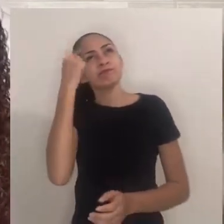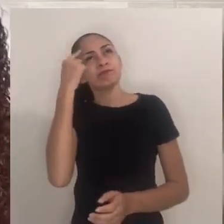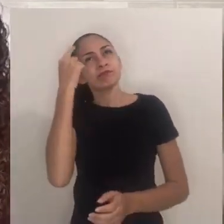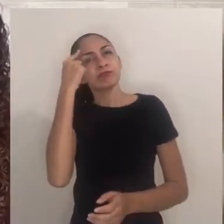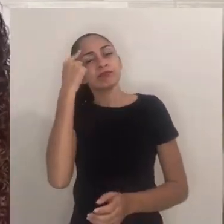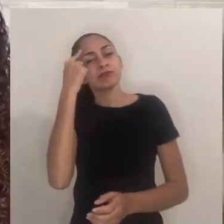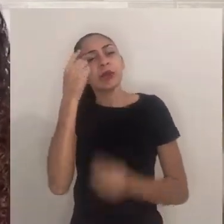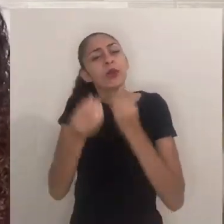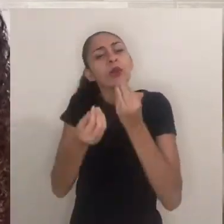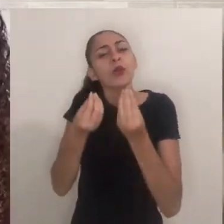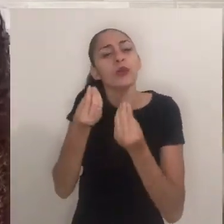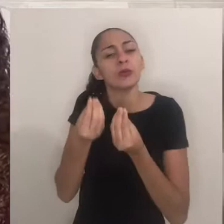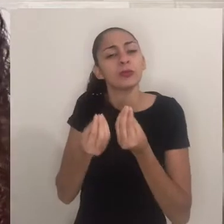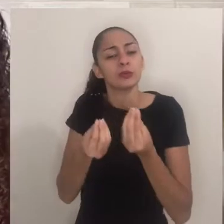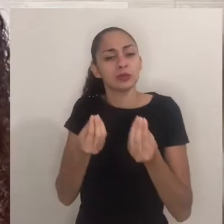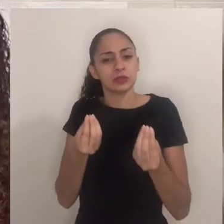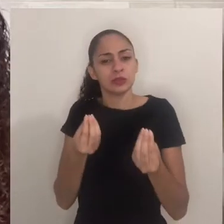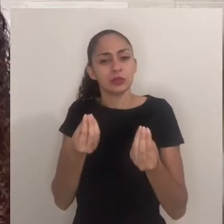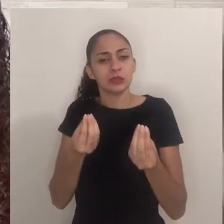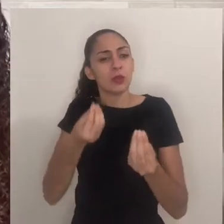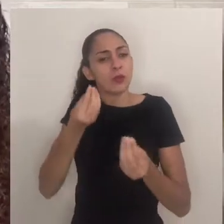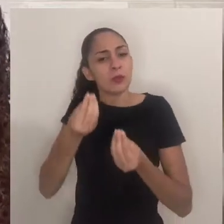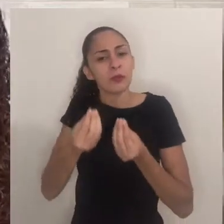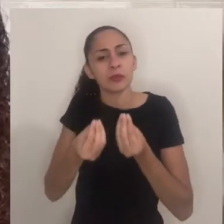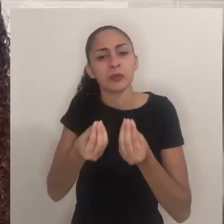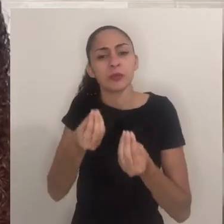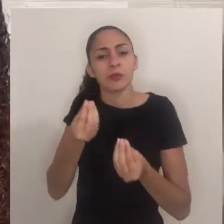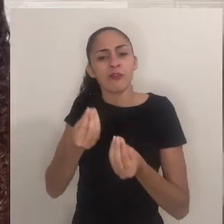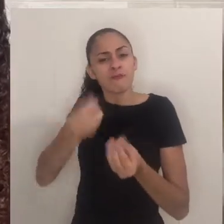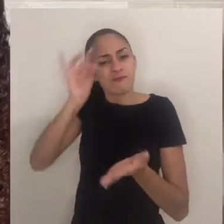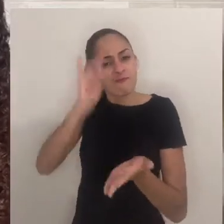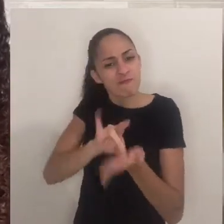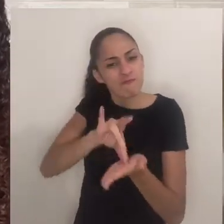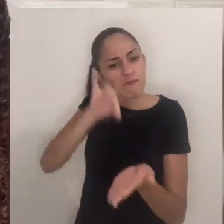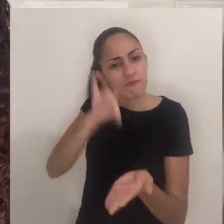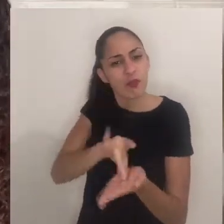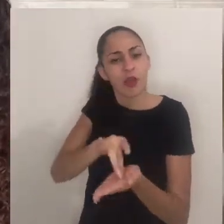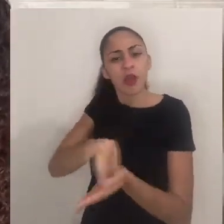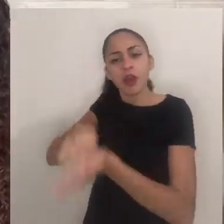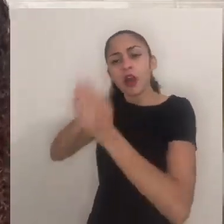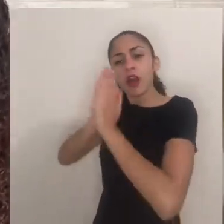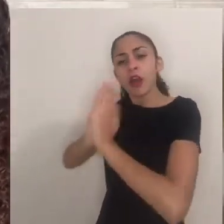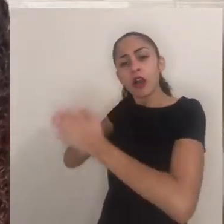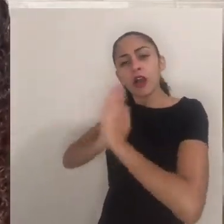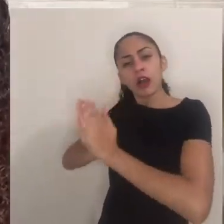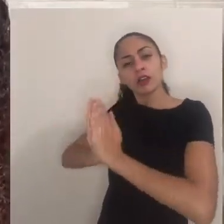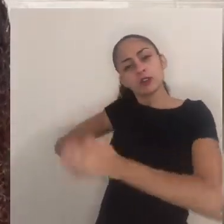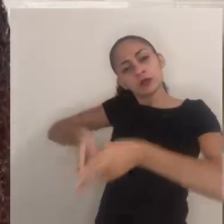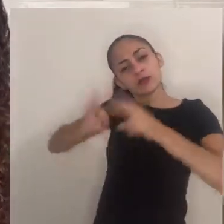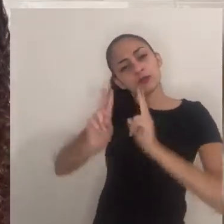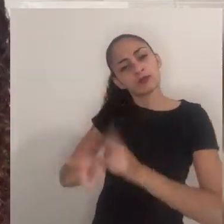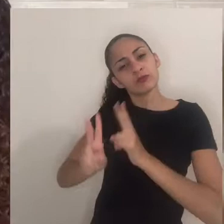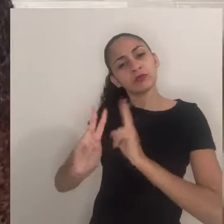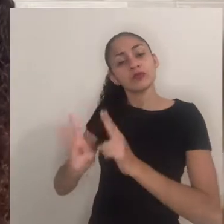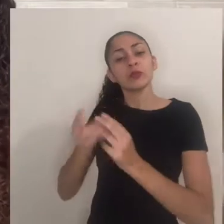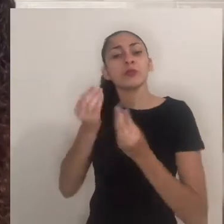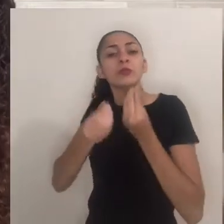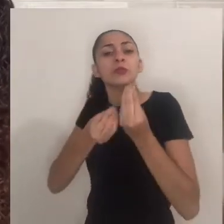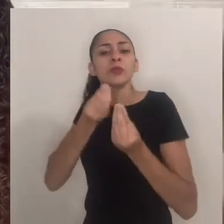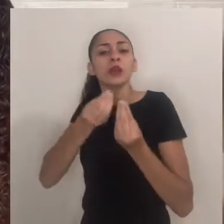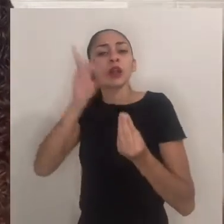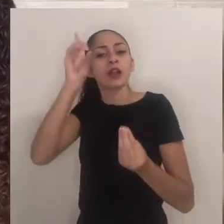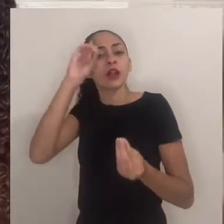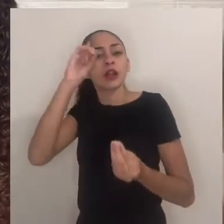e como sair da zona de conforto, né? Como de fato manter uma vida constante de oração? Como desenvolver